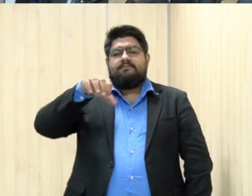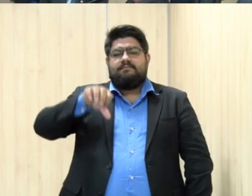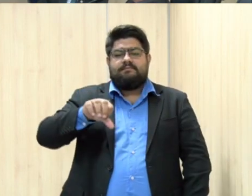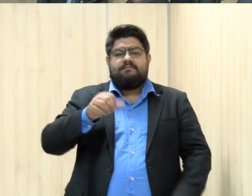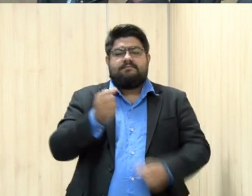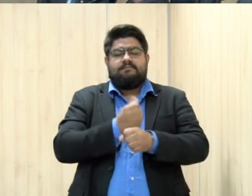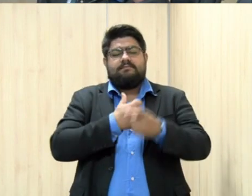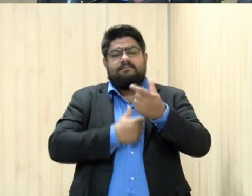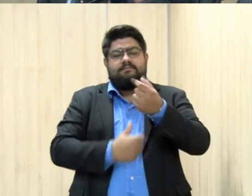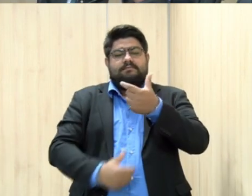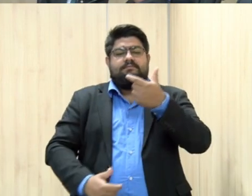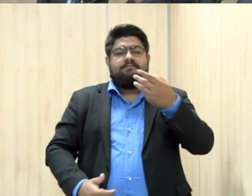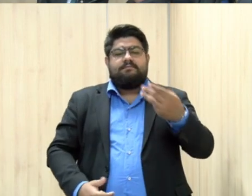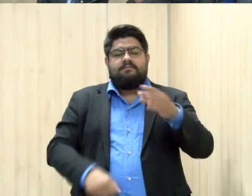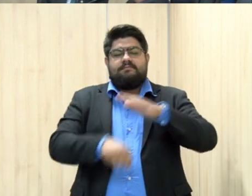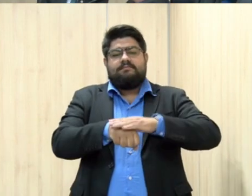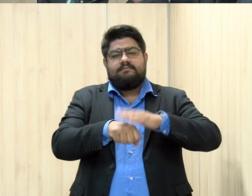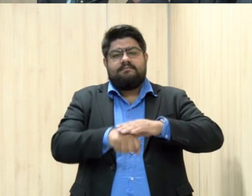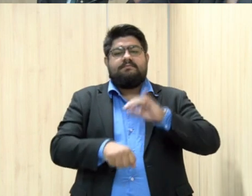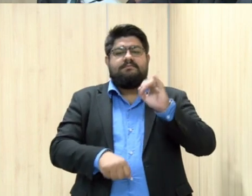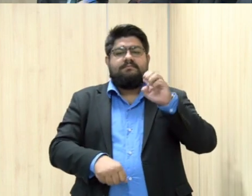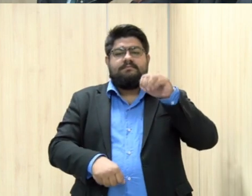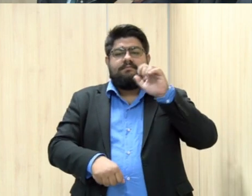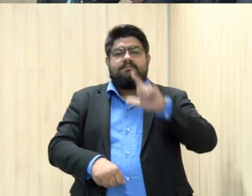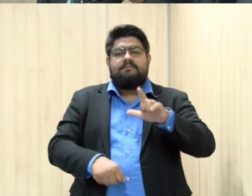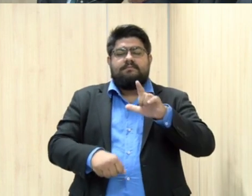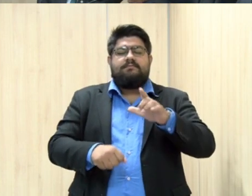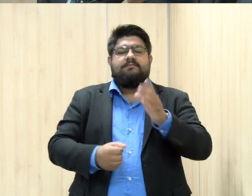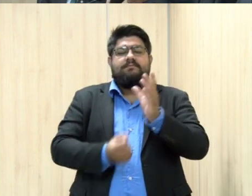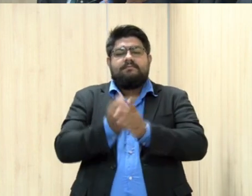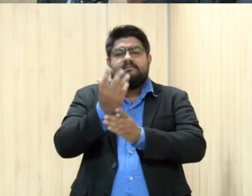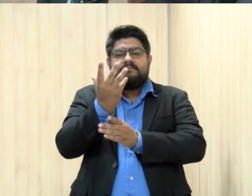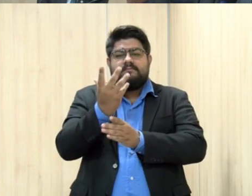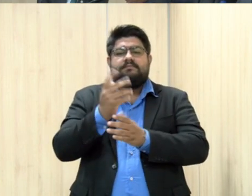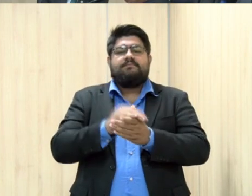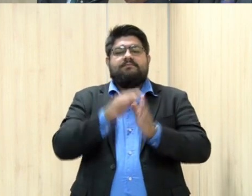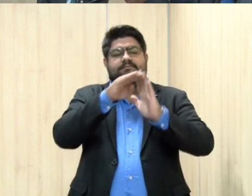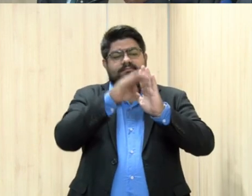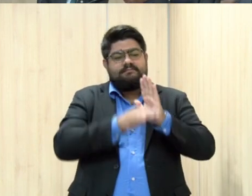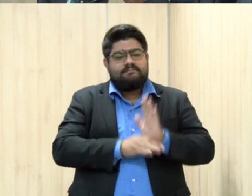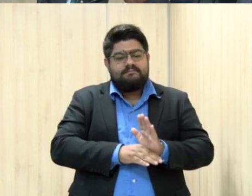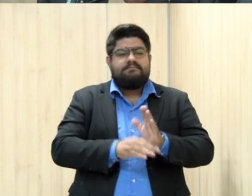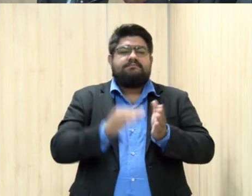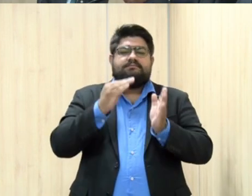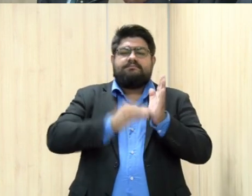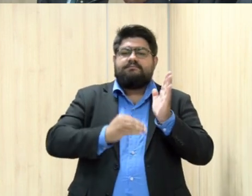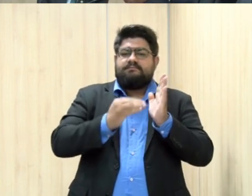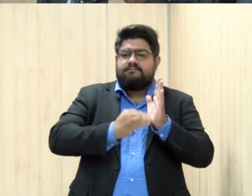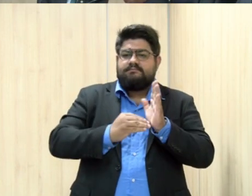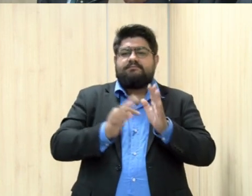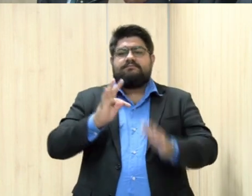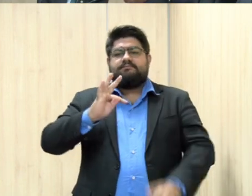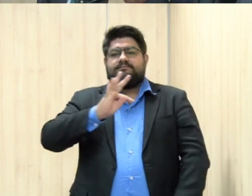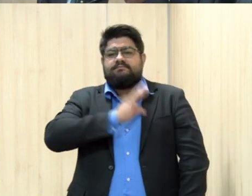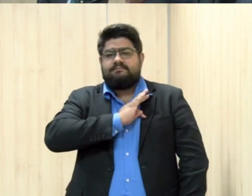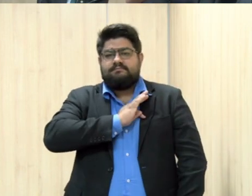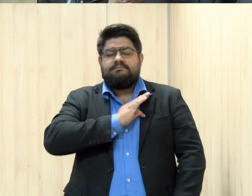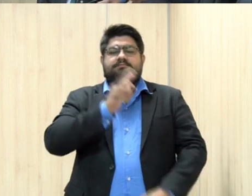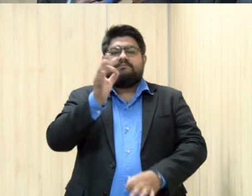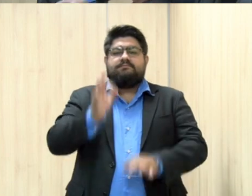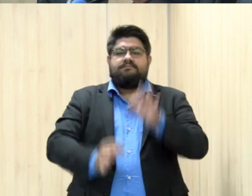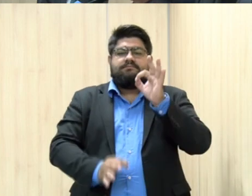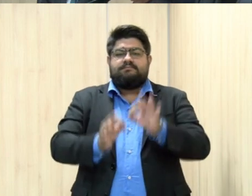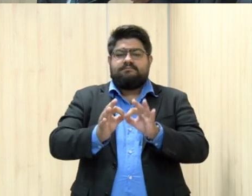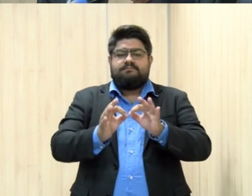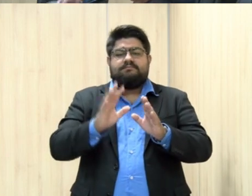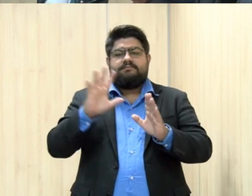de 2023 autorizados maior Crispim dispõe sobre a instalação de princípios métodos e técnicas da justiça